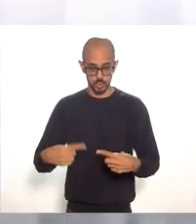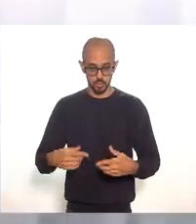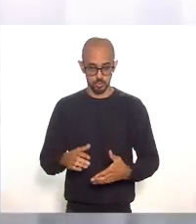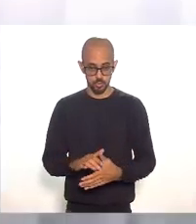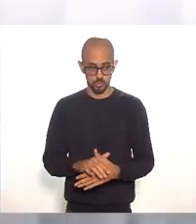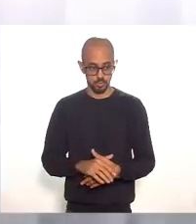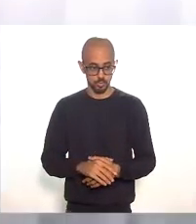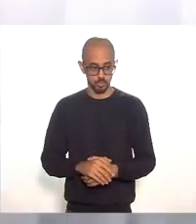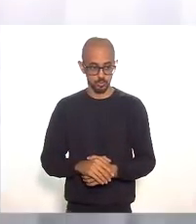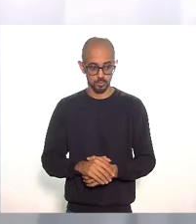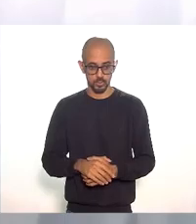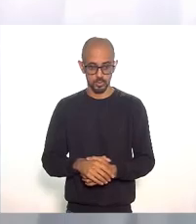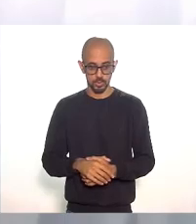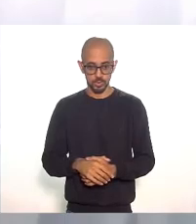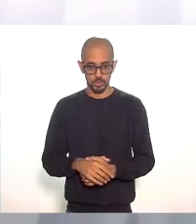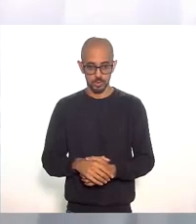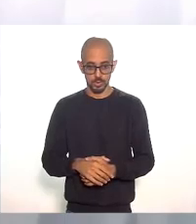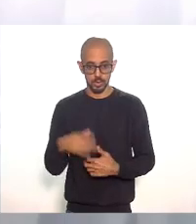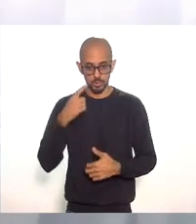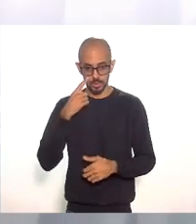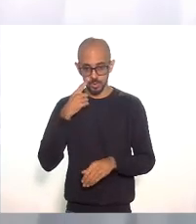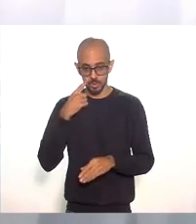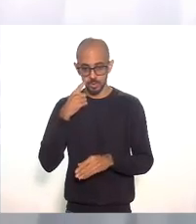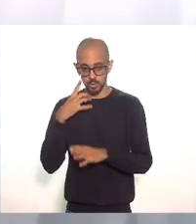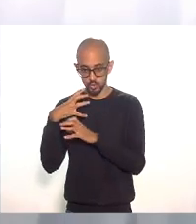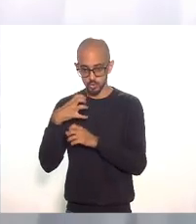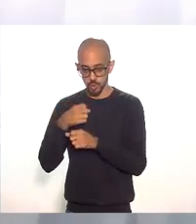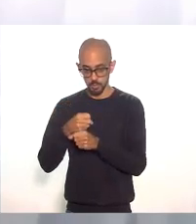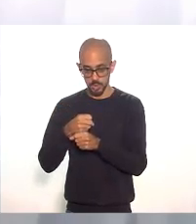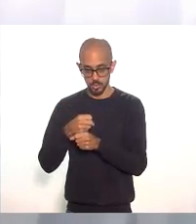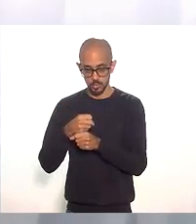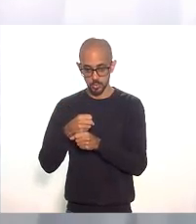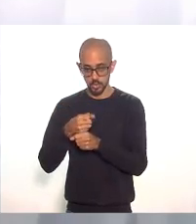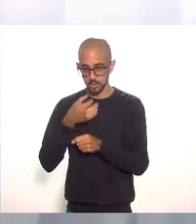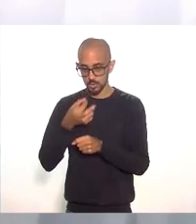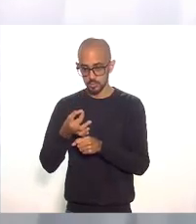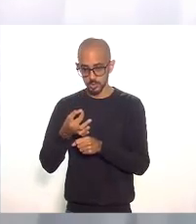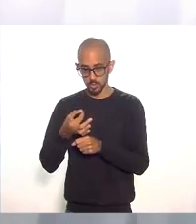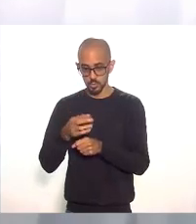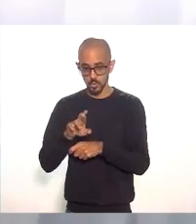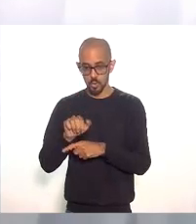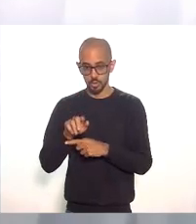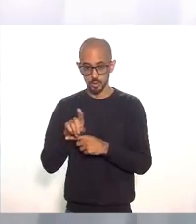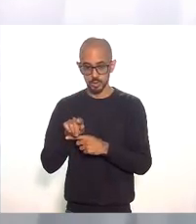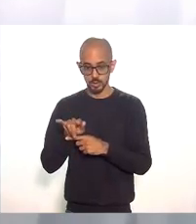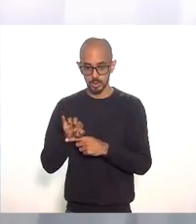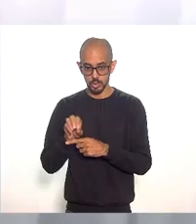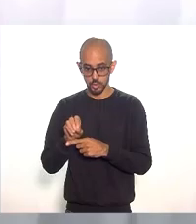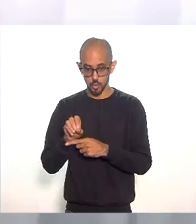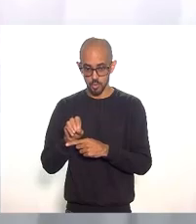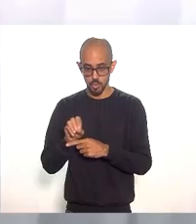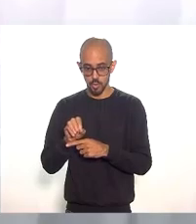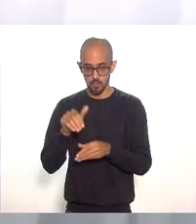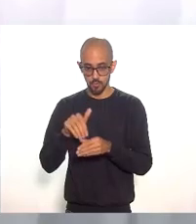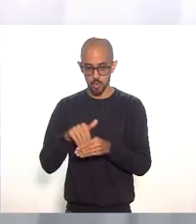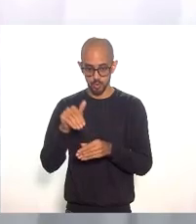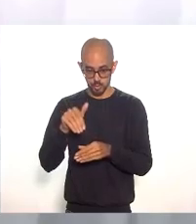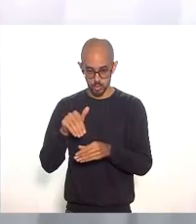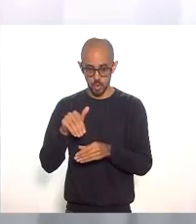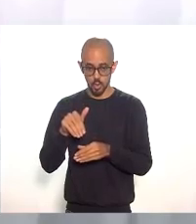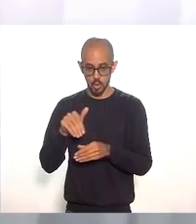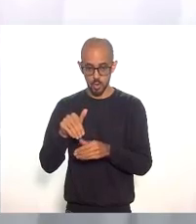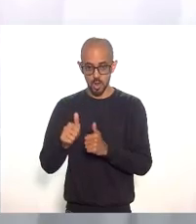Estou colhendo os pareceres, deputado. O deputado Rodrigo Bacelar votou aqui no grupo, acompanha o